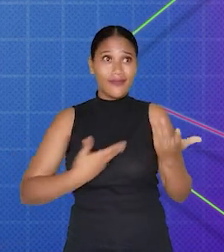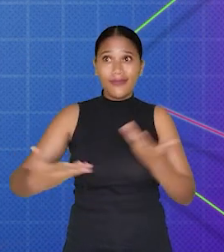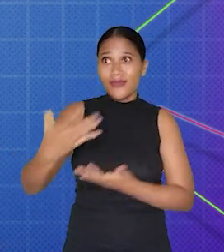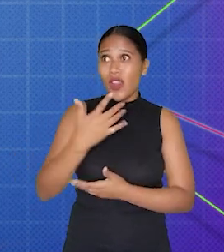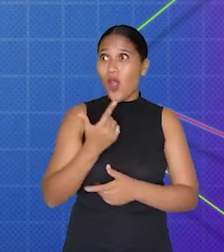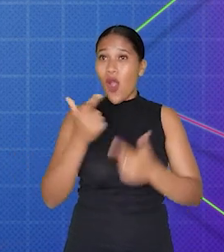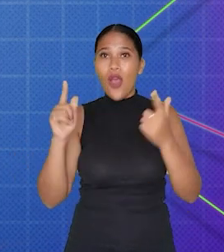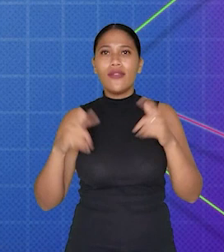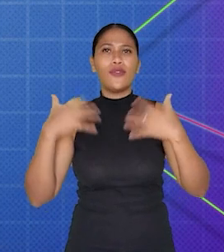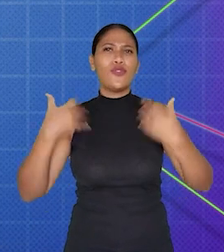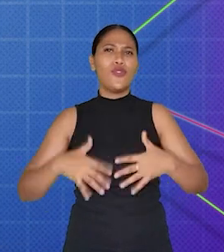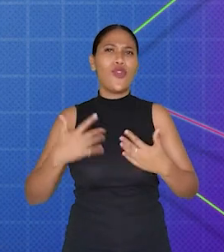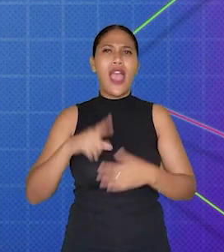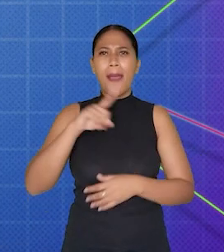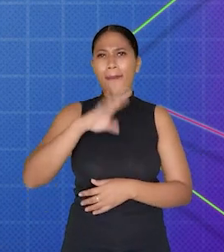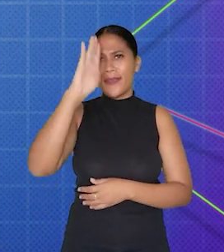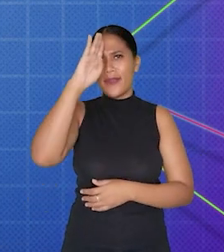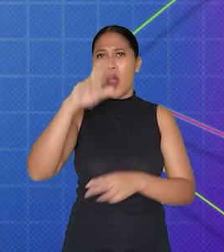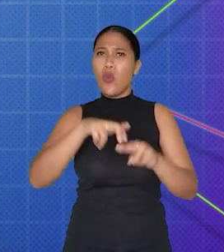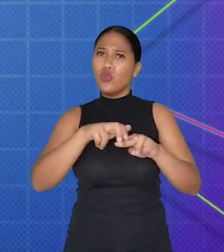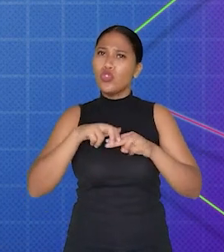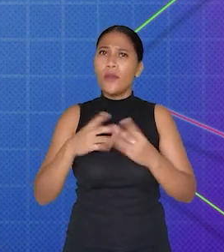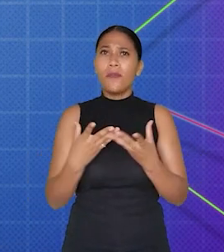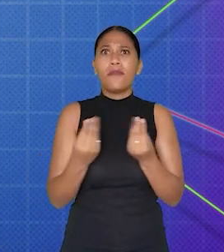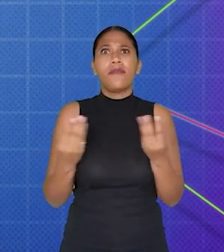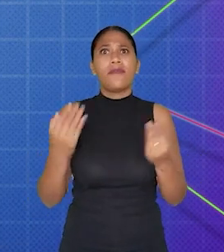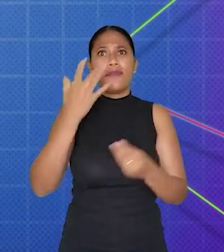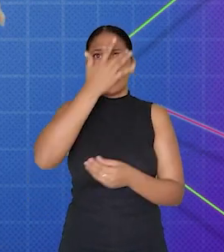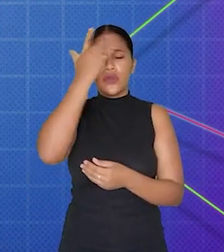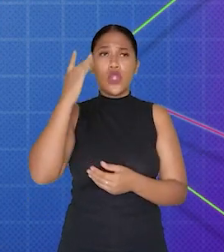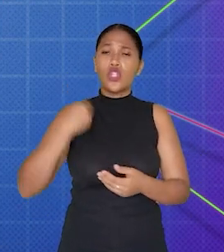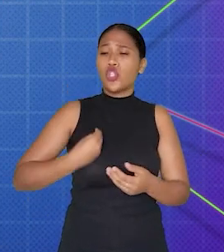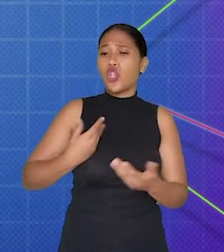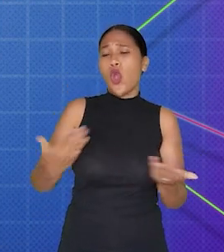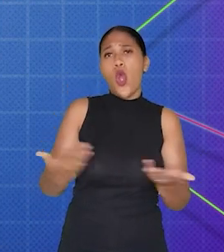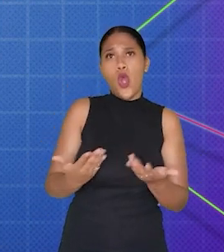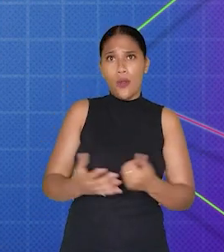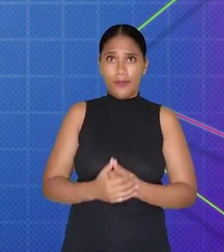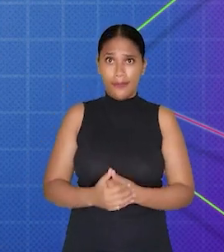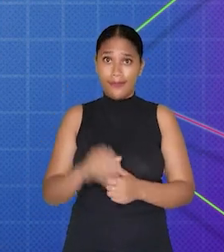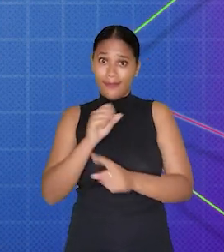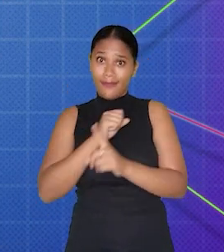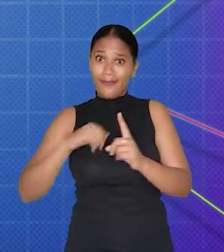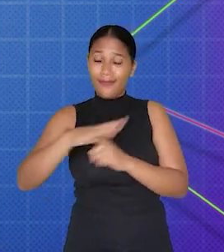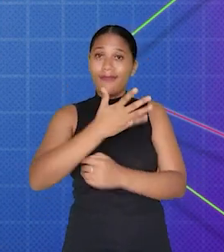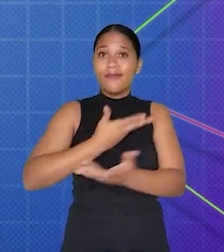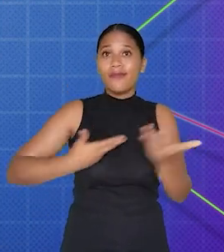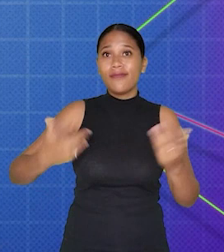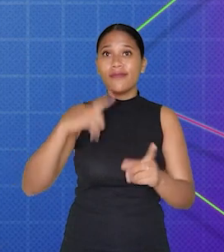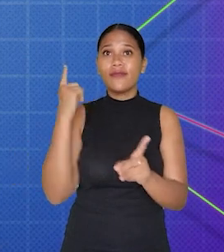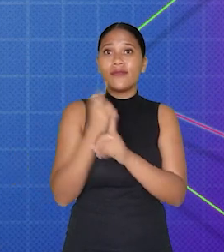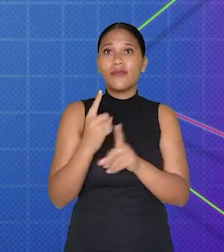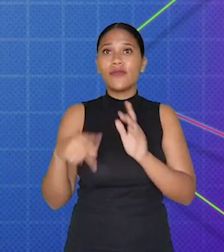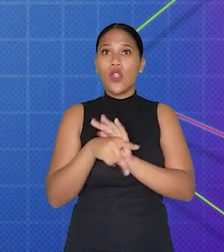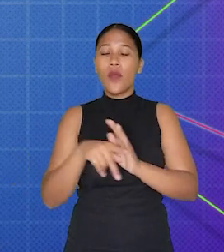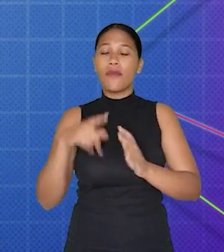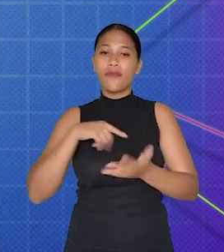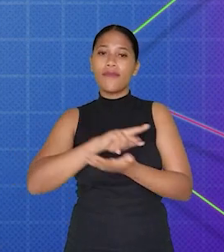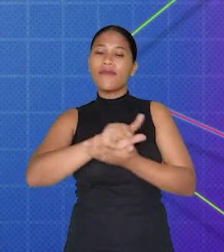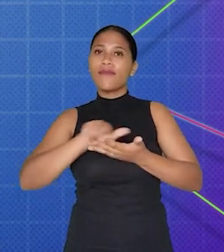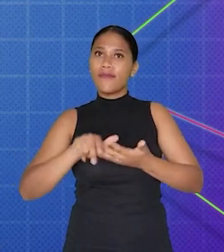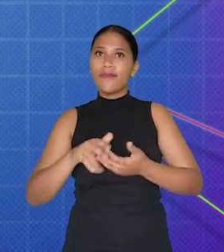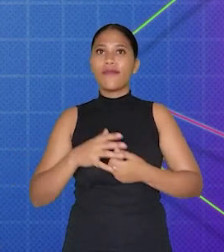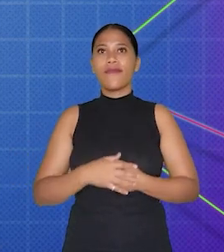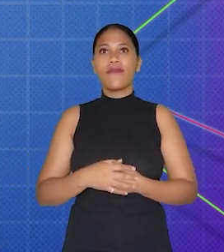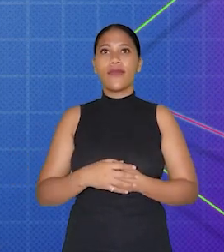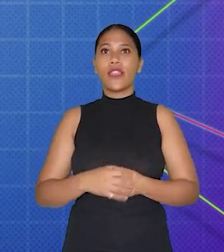Jogar com amigos ou interagir com outros jogadores é uma das principais razões pelas quais muitas pessoas jogam jogos. A interação social pode ser encontrada em